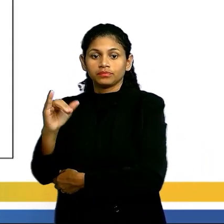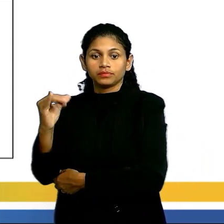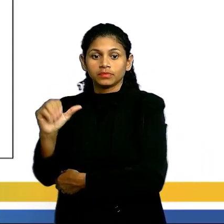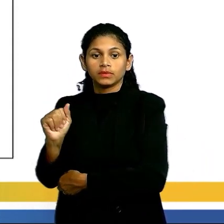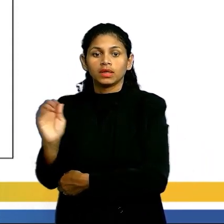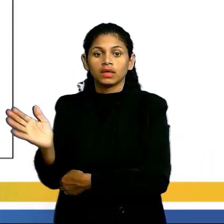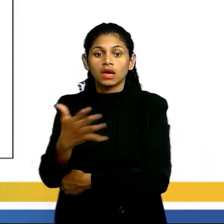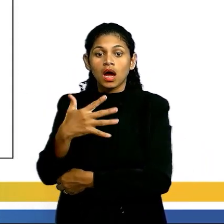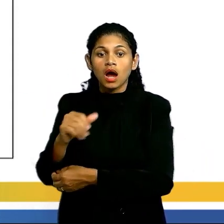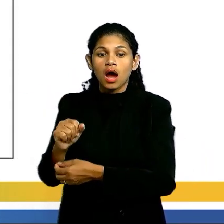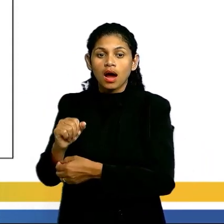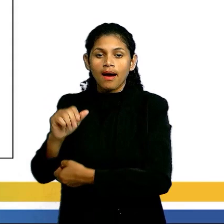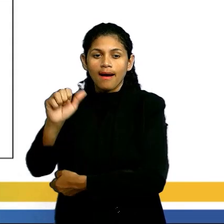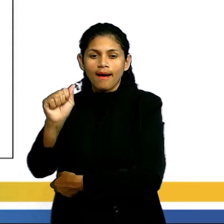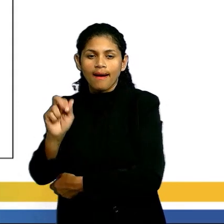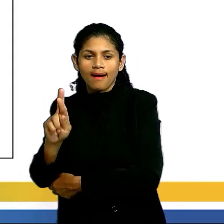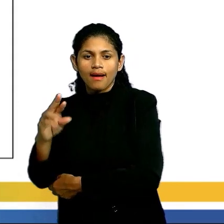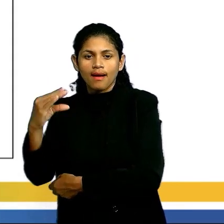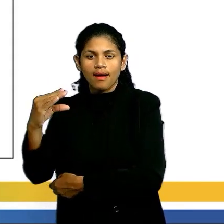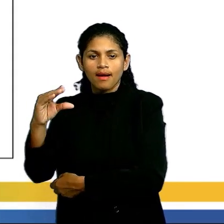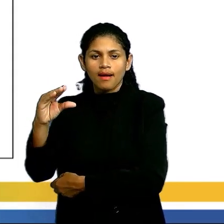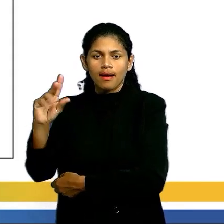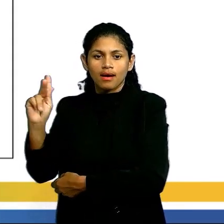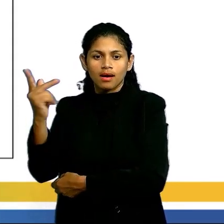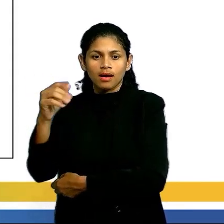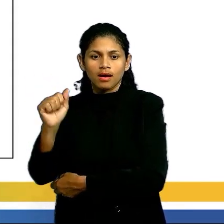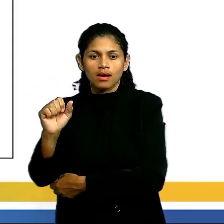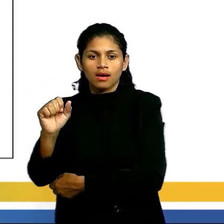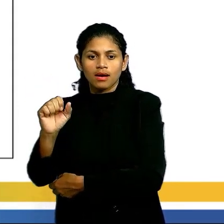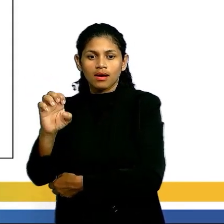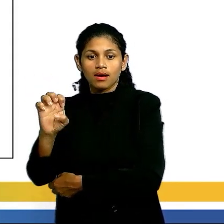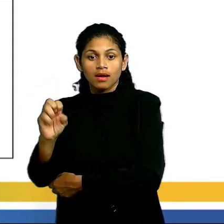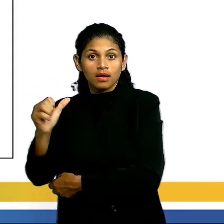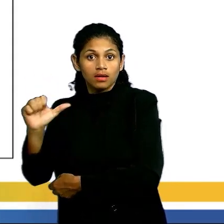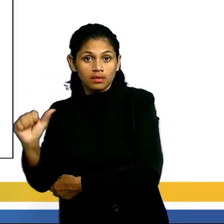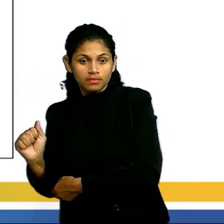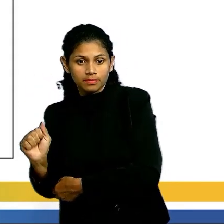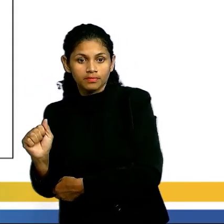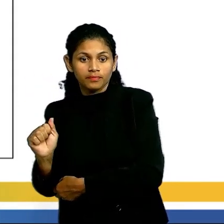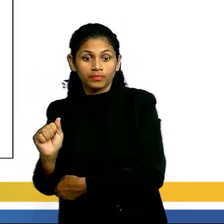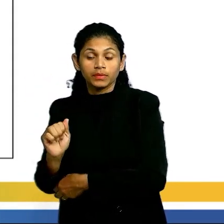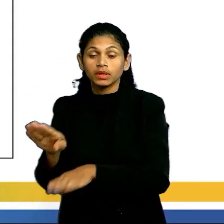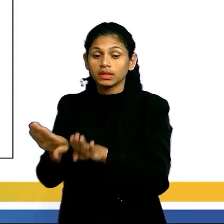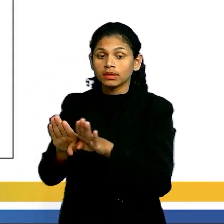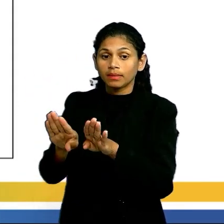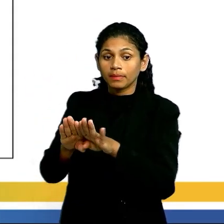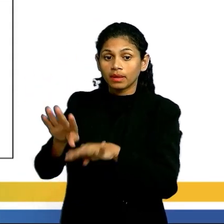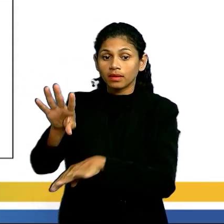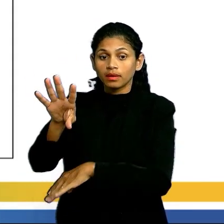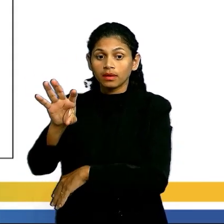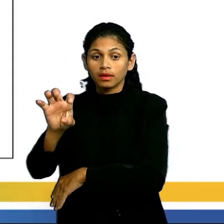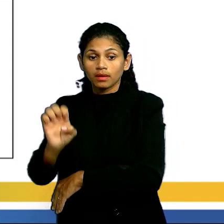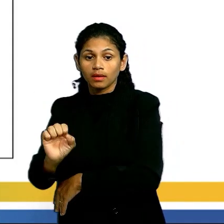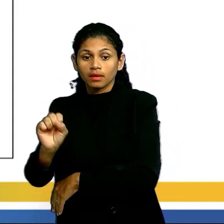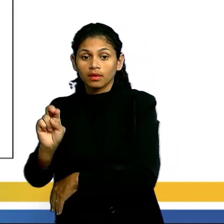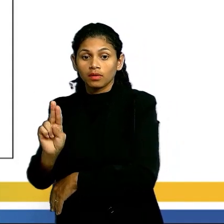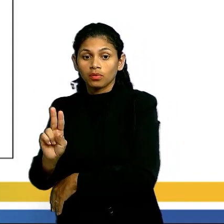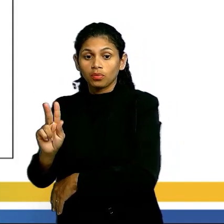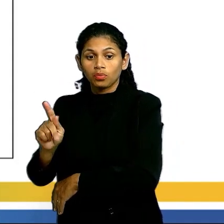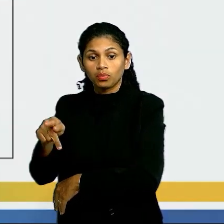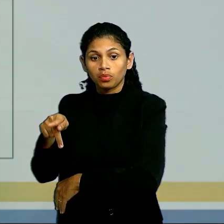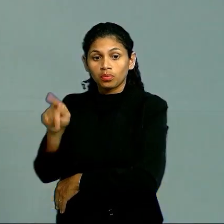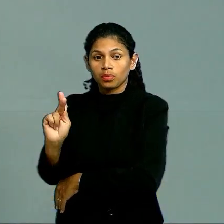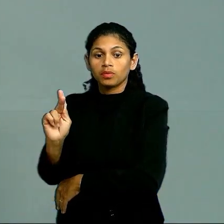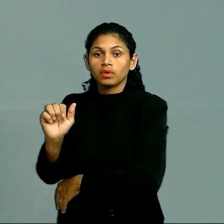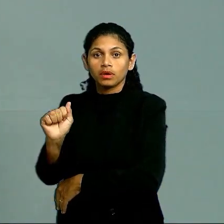ou Eucária, tá? Aqui, pessoal, ele percebeu, como eu falei, os seres do Monera começou a